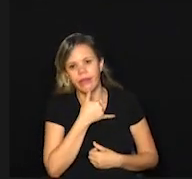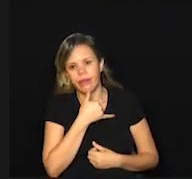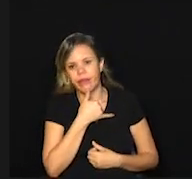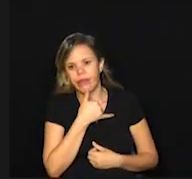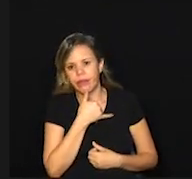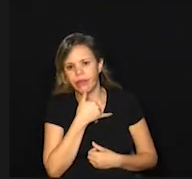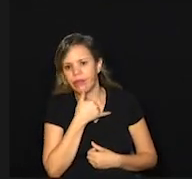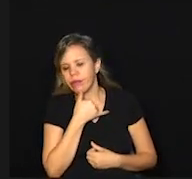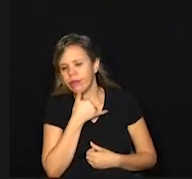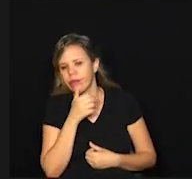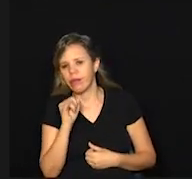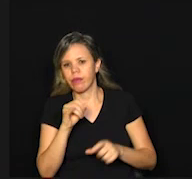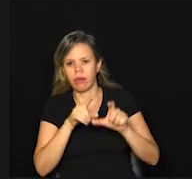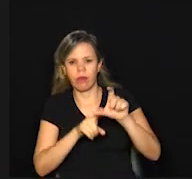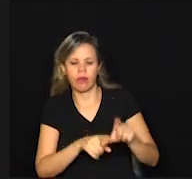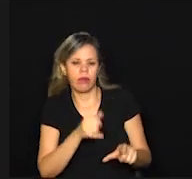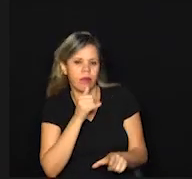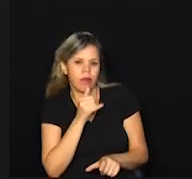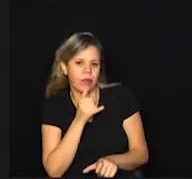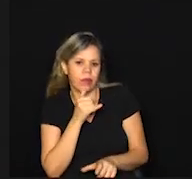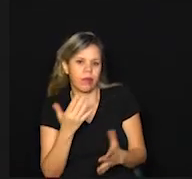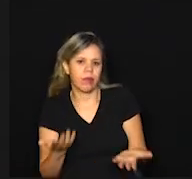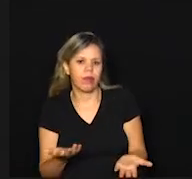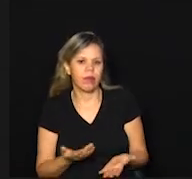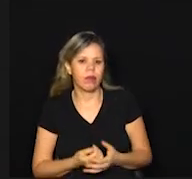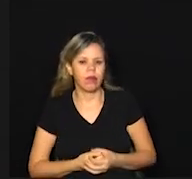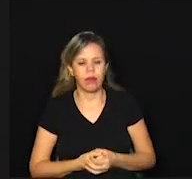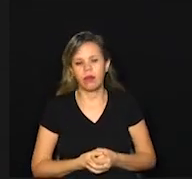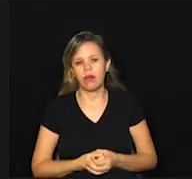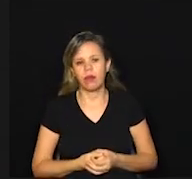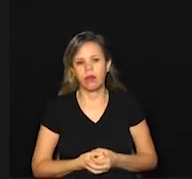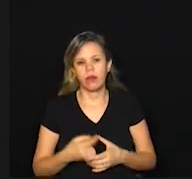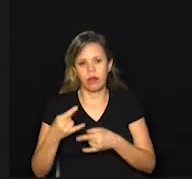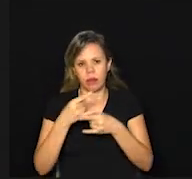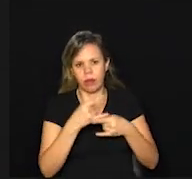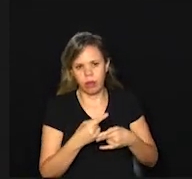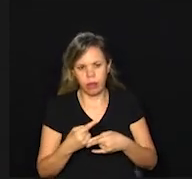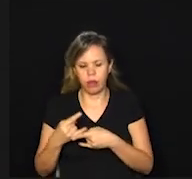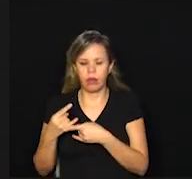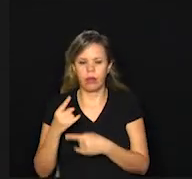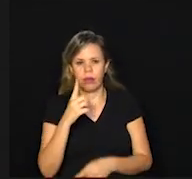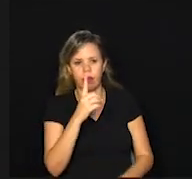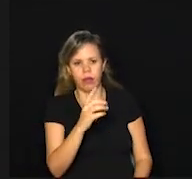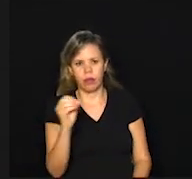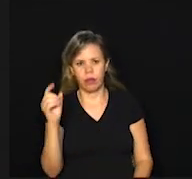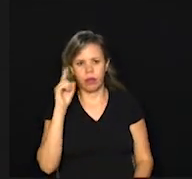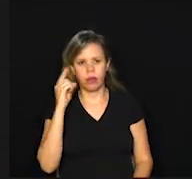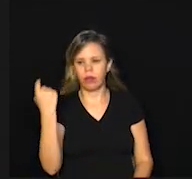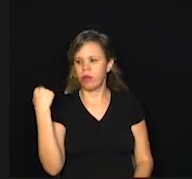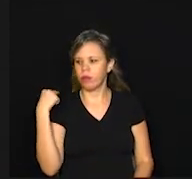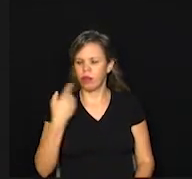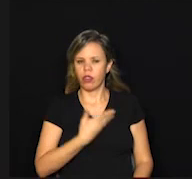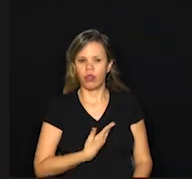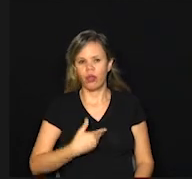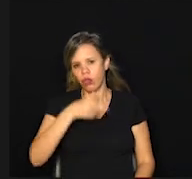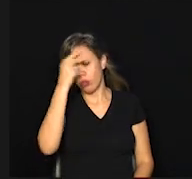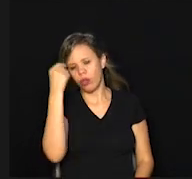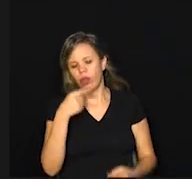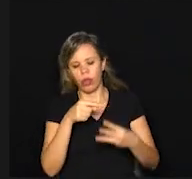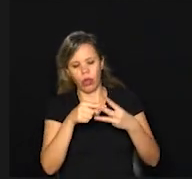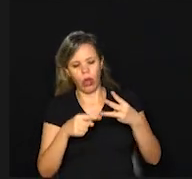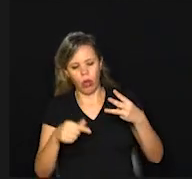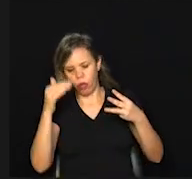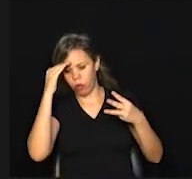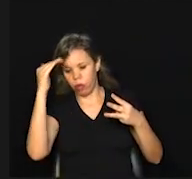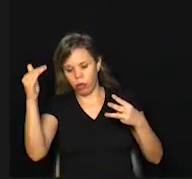se depender né Por exemplo no na Live está em vias de se Governo foi dito... Que ele